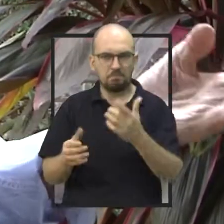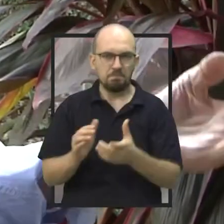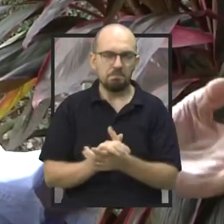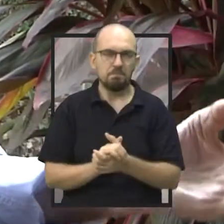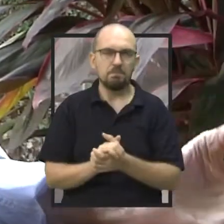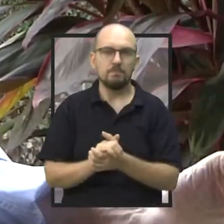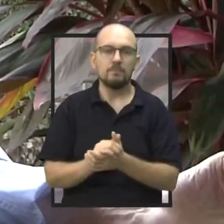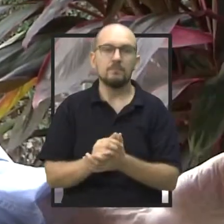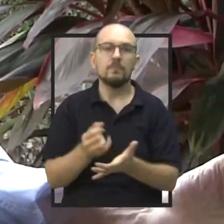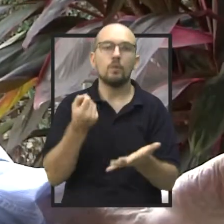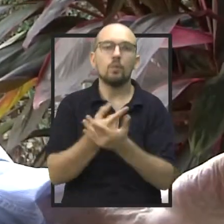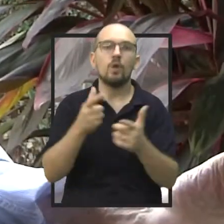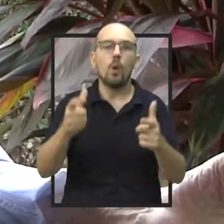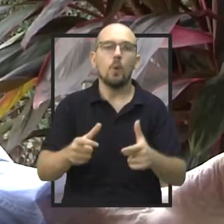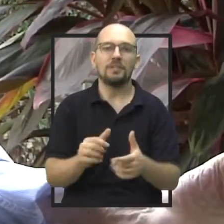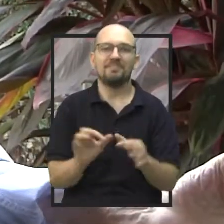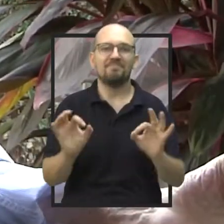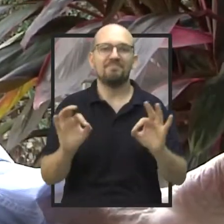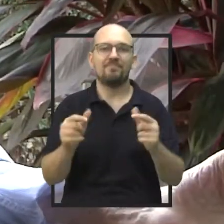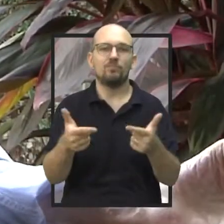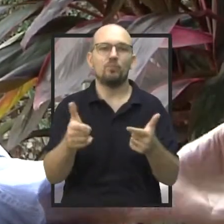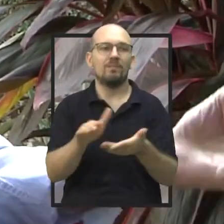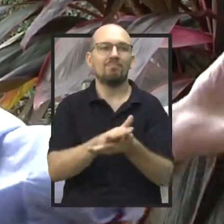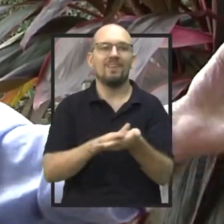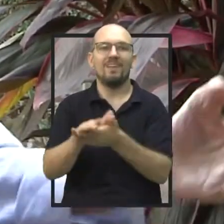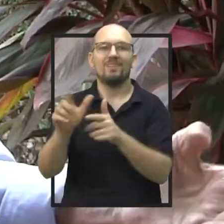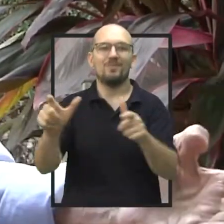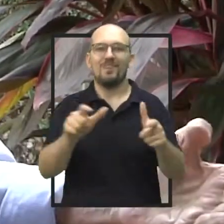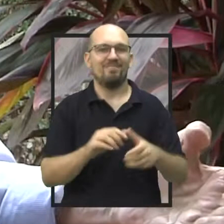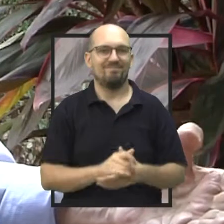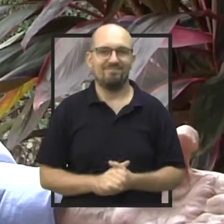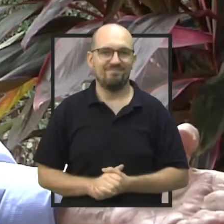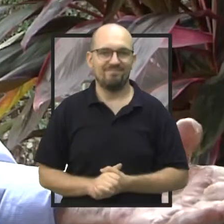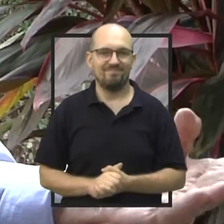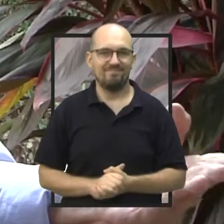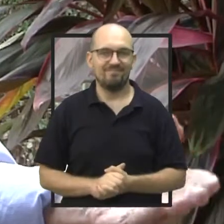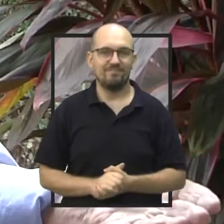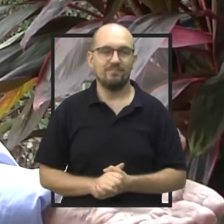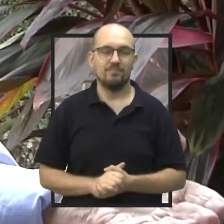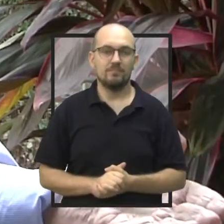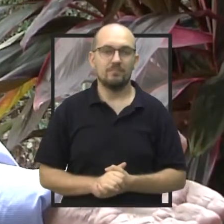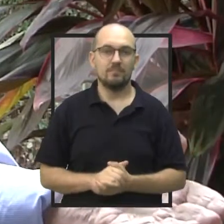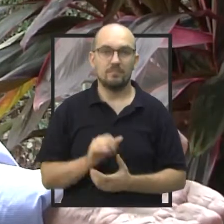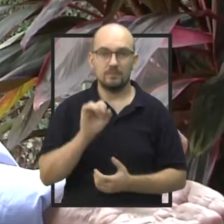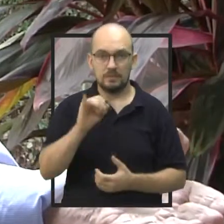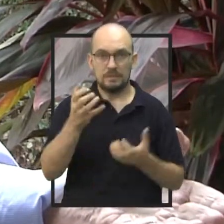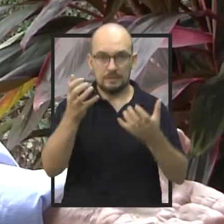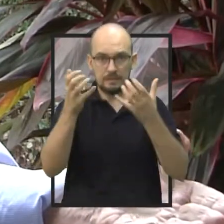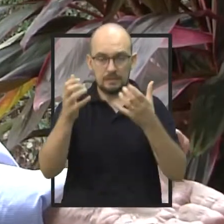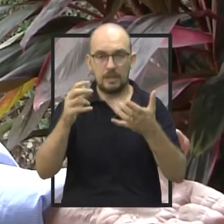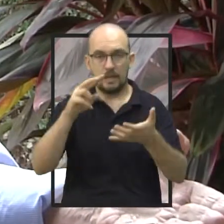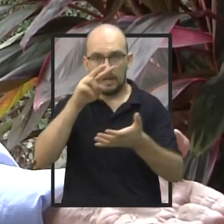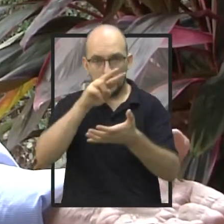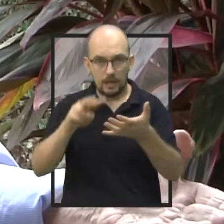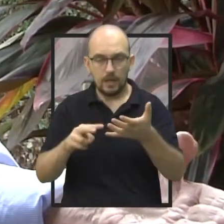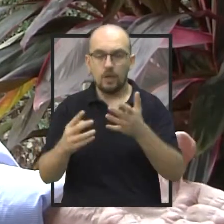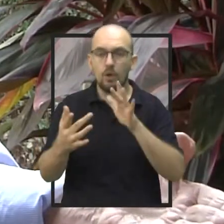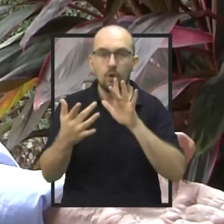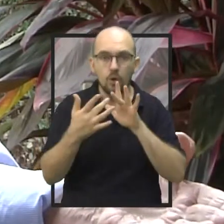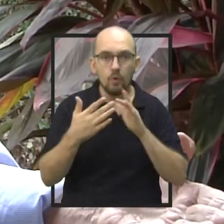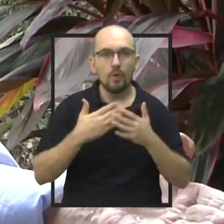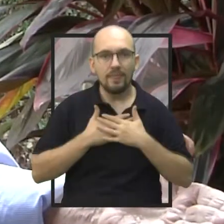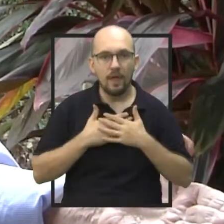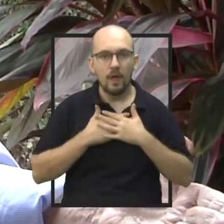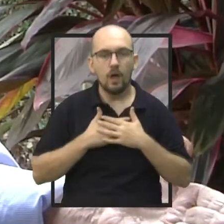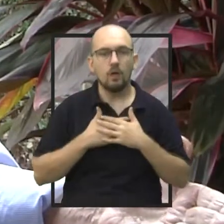não é encontrado em lugar nenhum. Então, basta que me entrem em contato e me